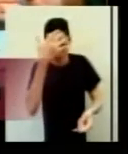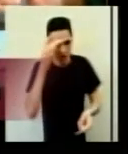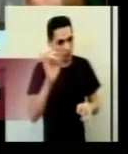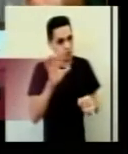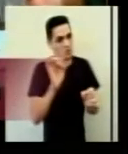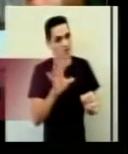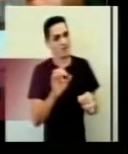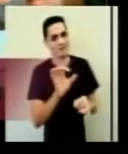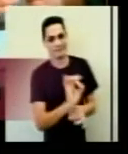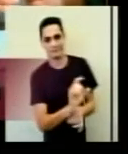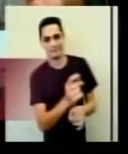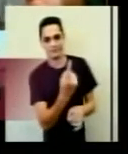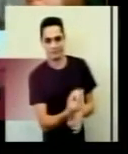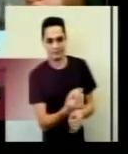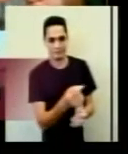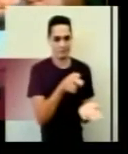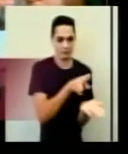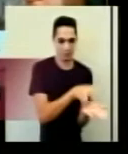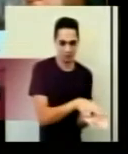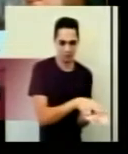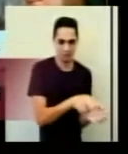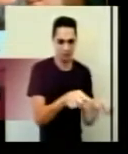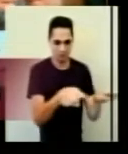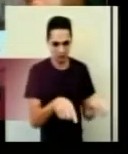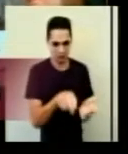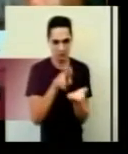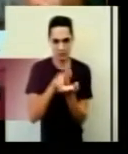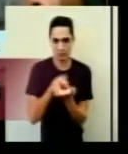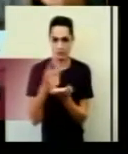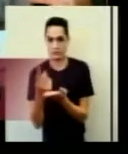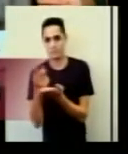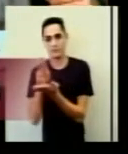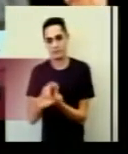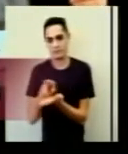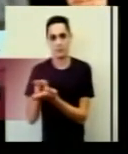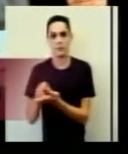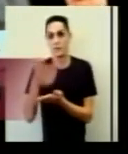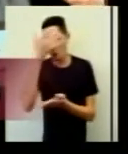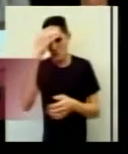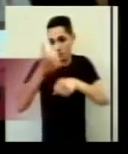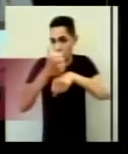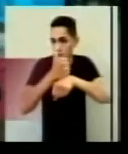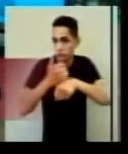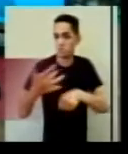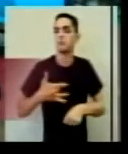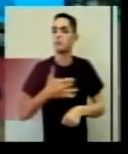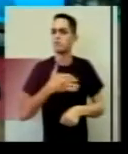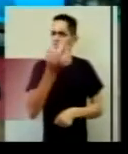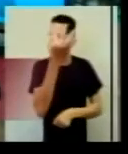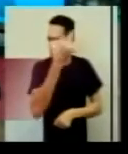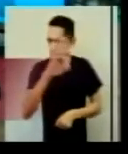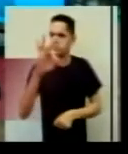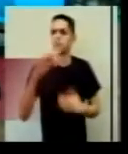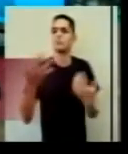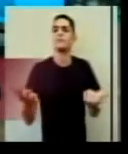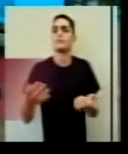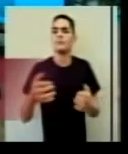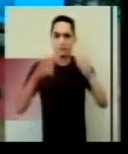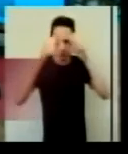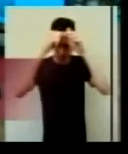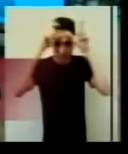Não é aquele barracão cheio de gente, não. É quartos individualizados, tá certo? Com